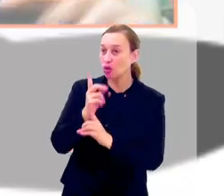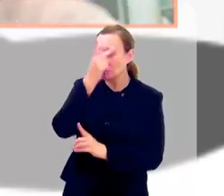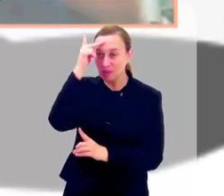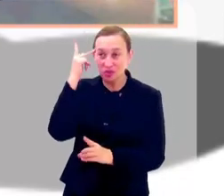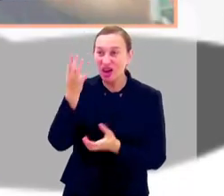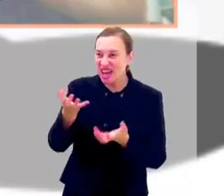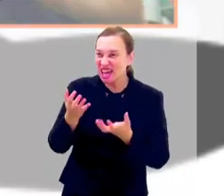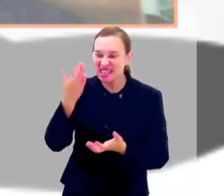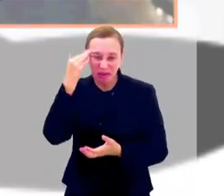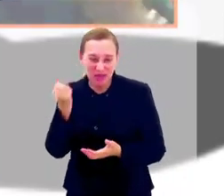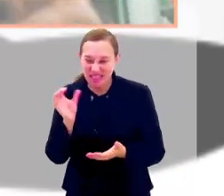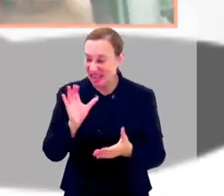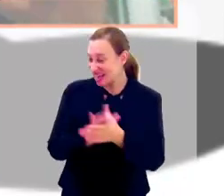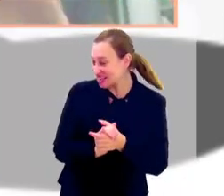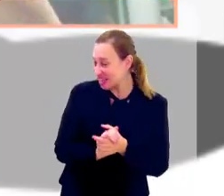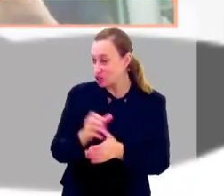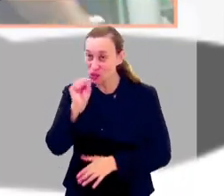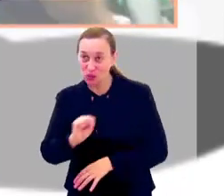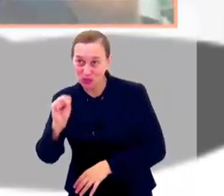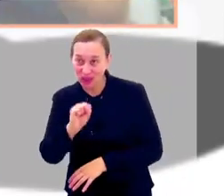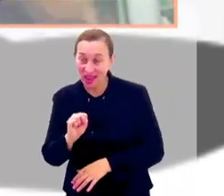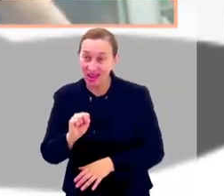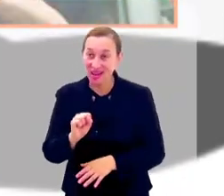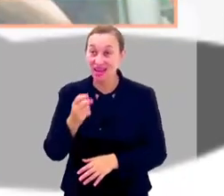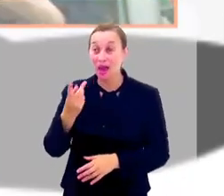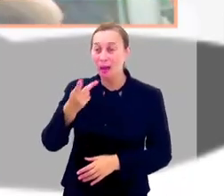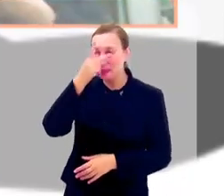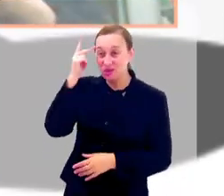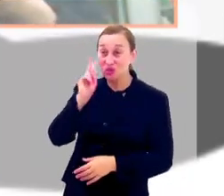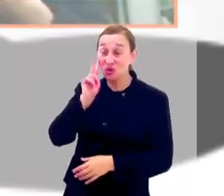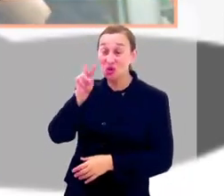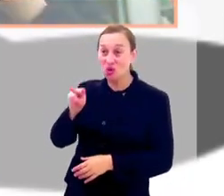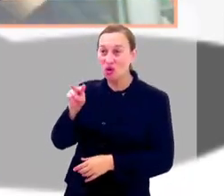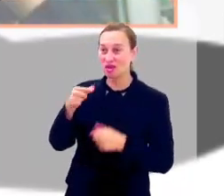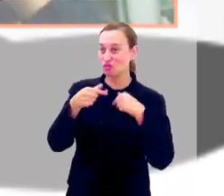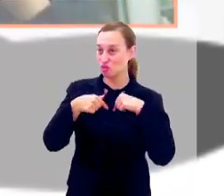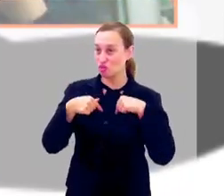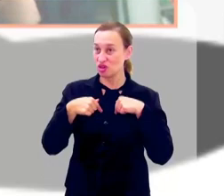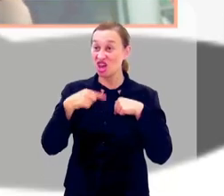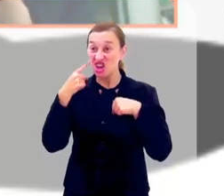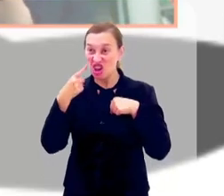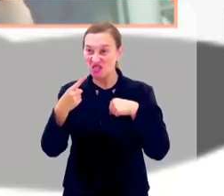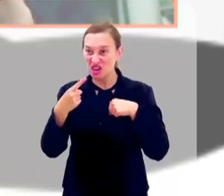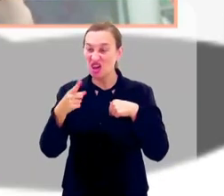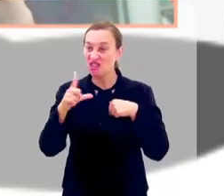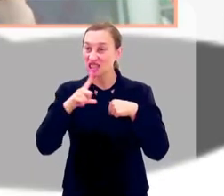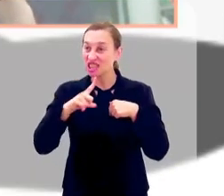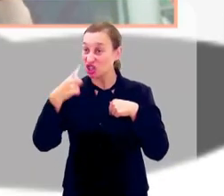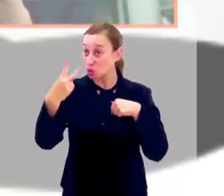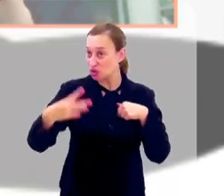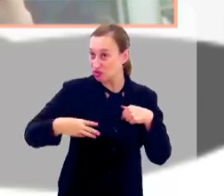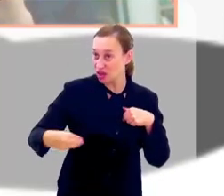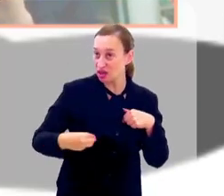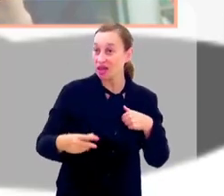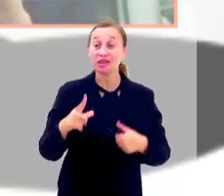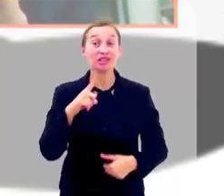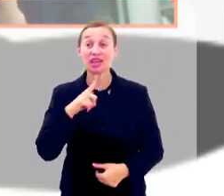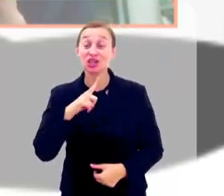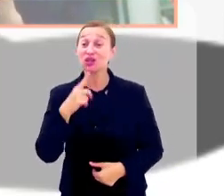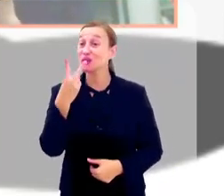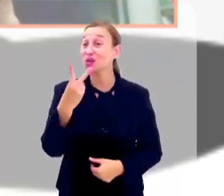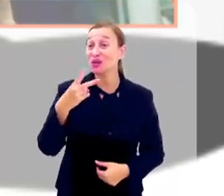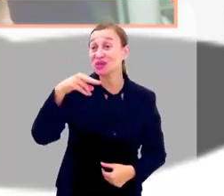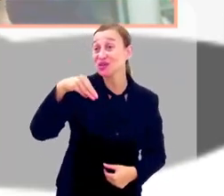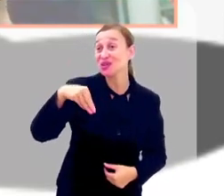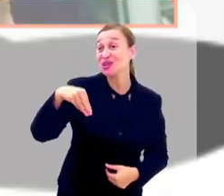para isso. Eu encontro com uma pessoa, quero saber estado civil, se é casada, solteira. Tem gente que olha aqui para 2 medalhinhas que eu tenho e já fala de cara: você tem 2 filhos?